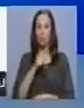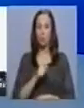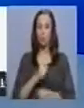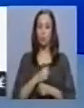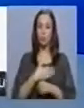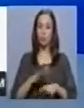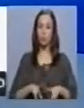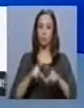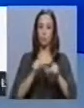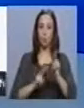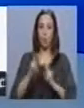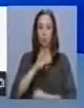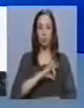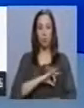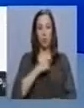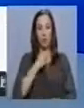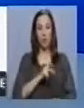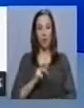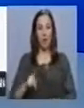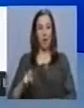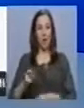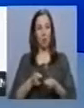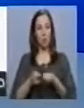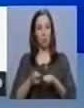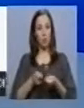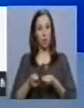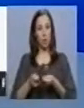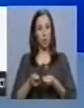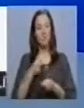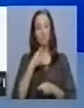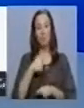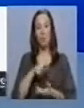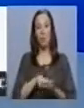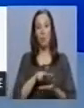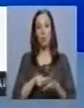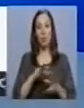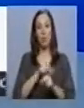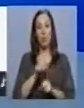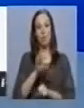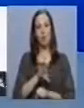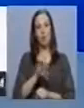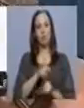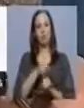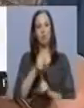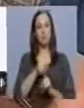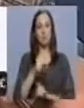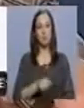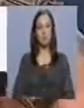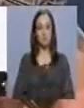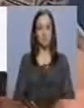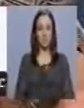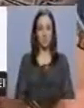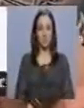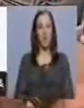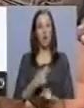os aumentos salariais. Ana Voila, a coordenadora da Frente Comum, diz que vão ser aprovadas novas formas de luta. Há uma coisa que